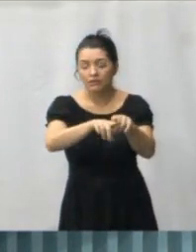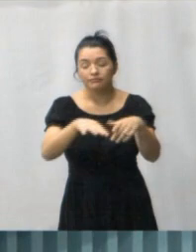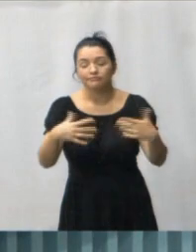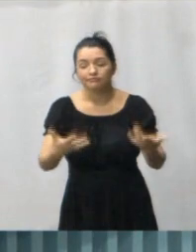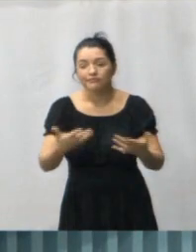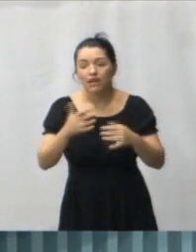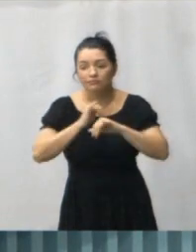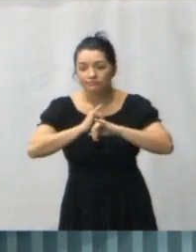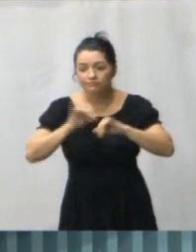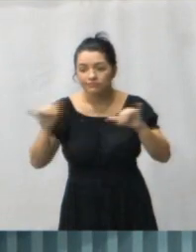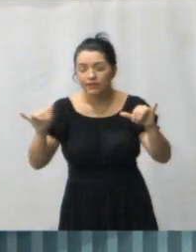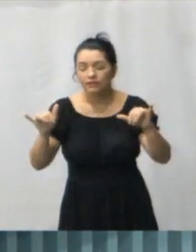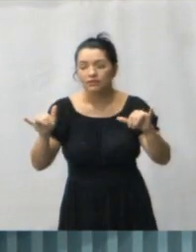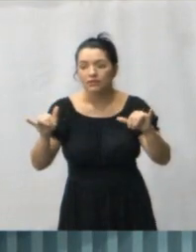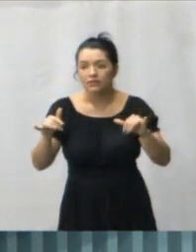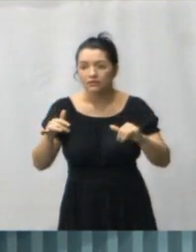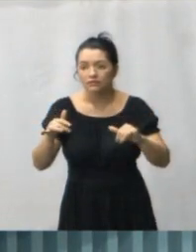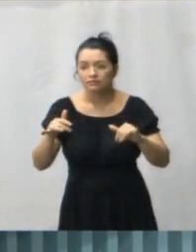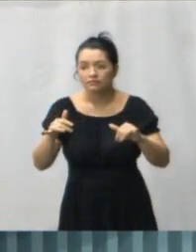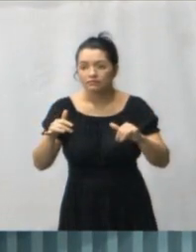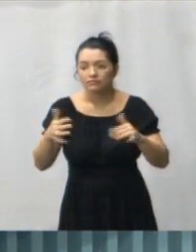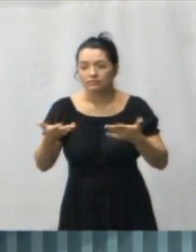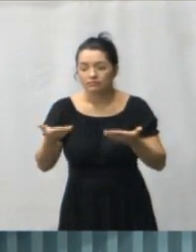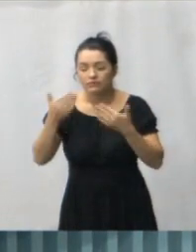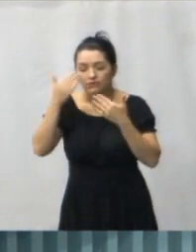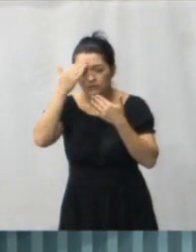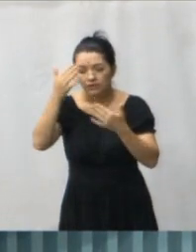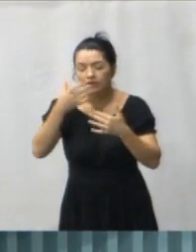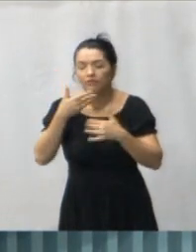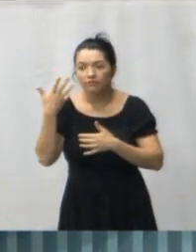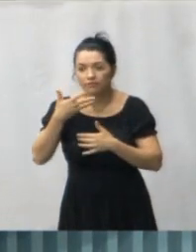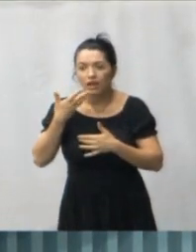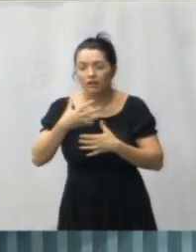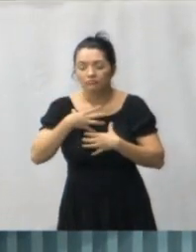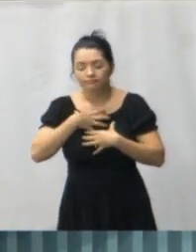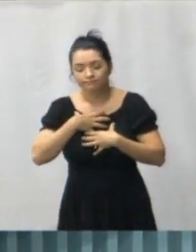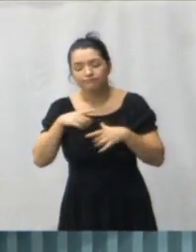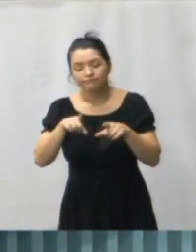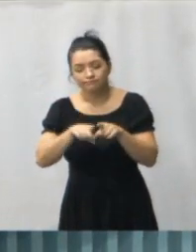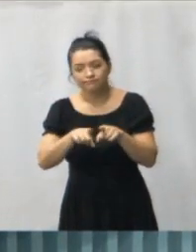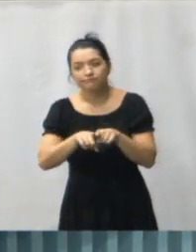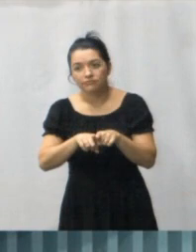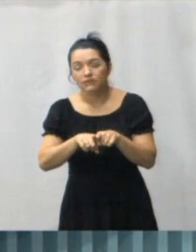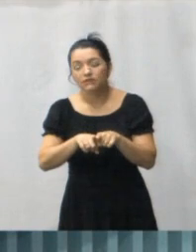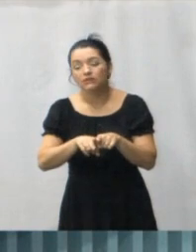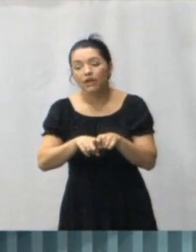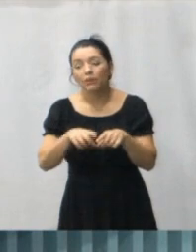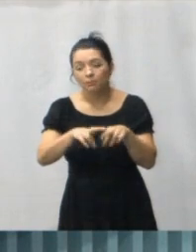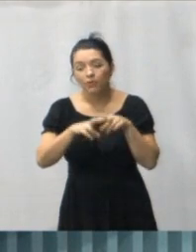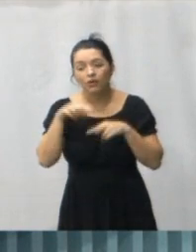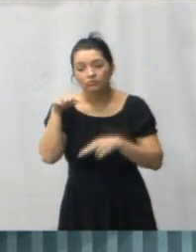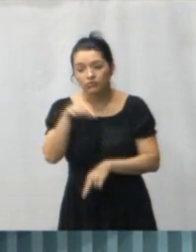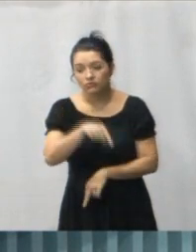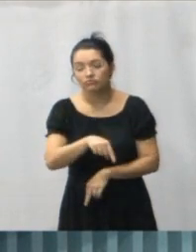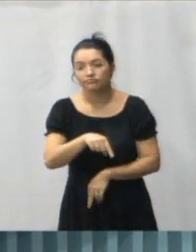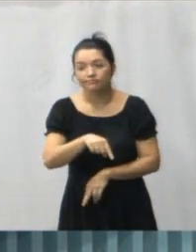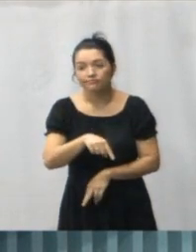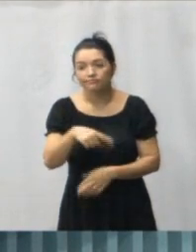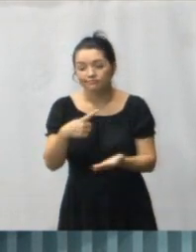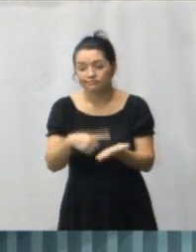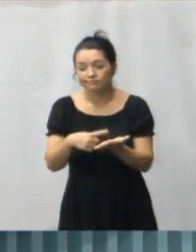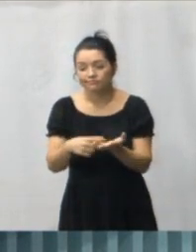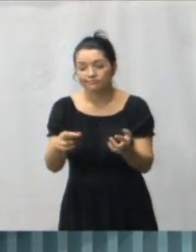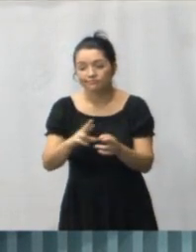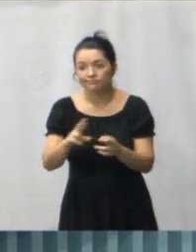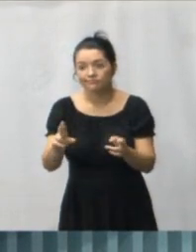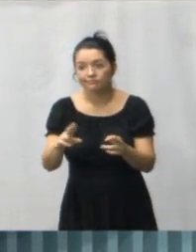o nosso agravo, né? Nossa fala, nosso chateamento em função disso. Não deveria passar em branco, né, sem